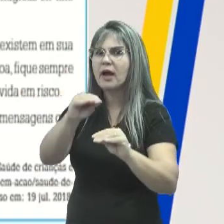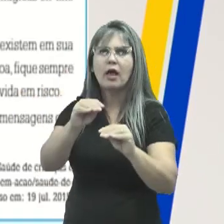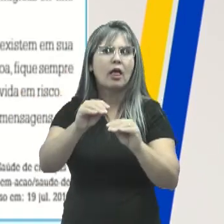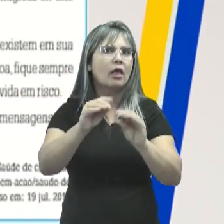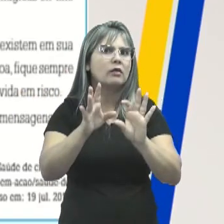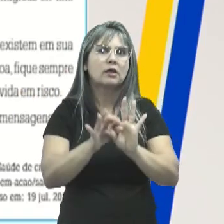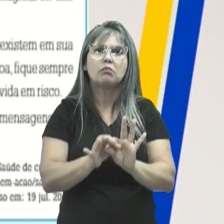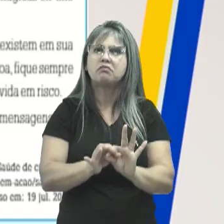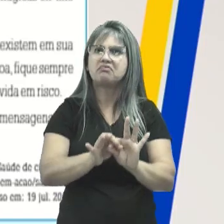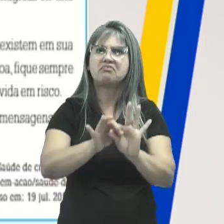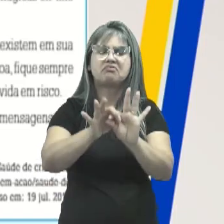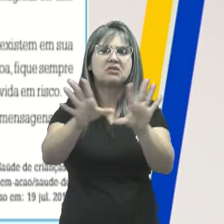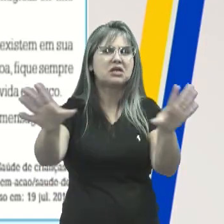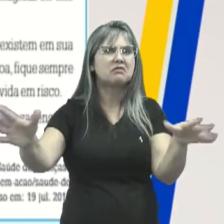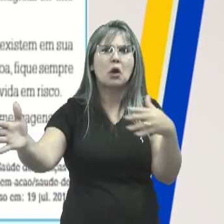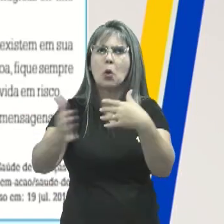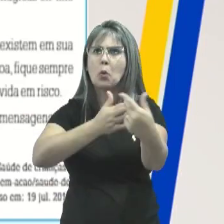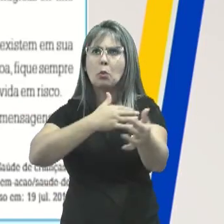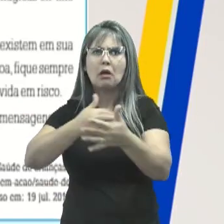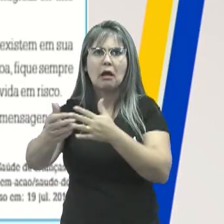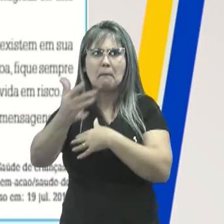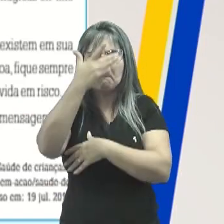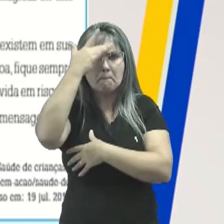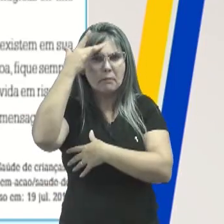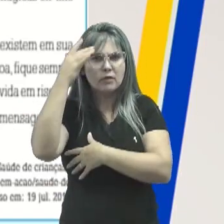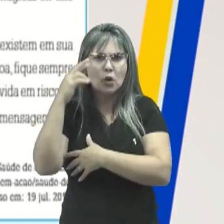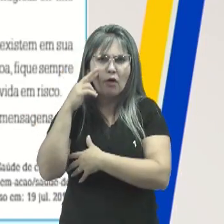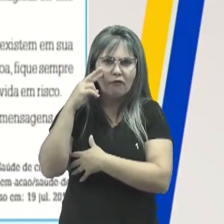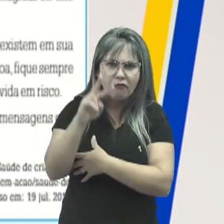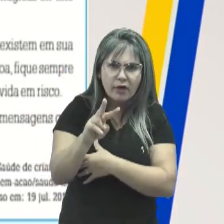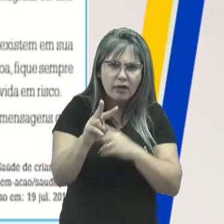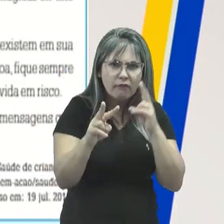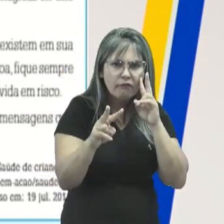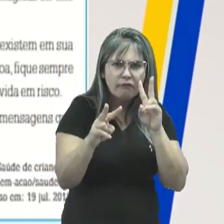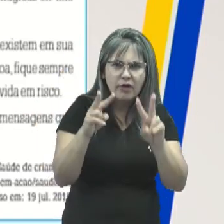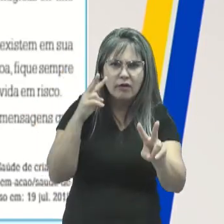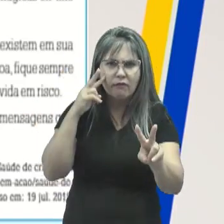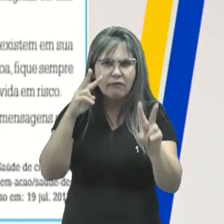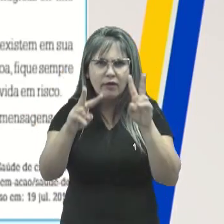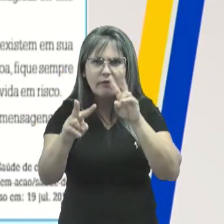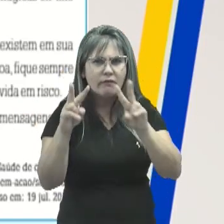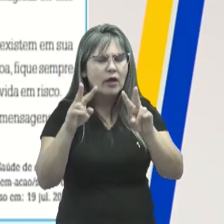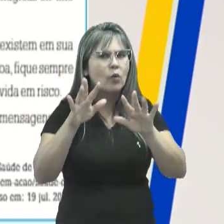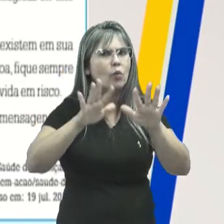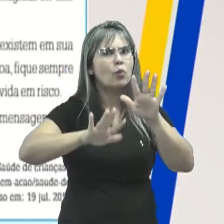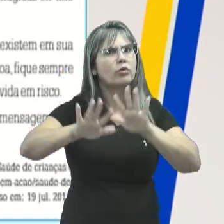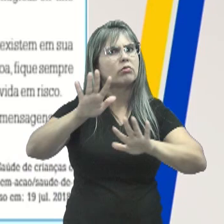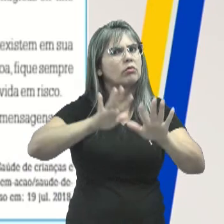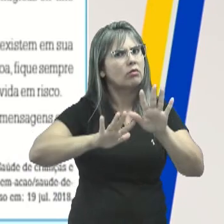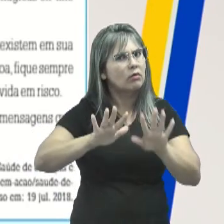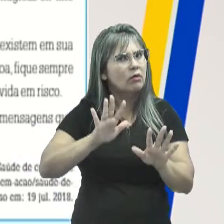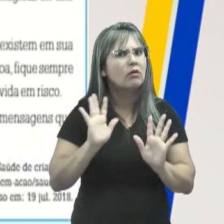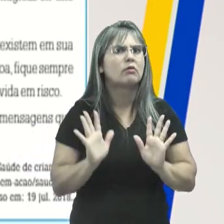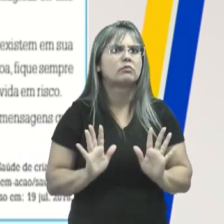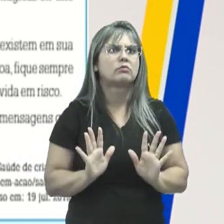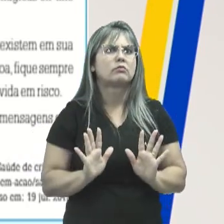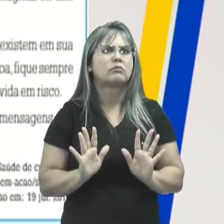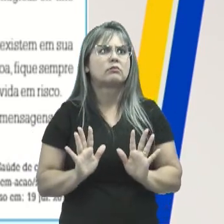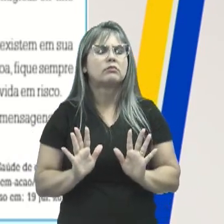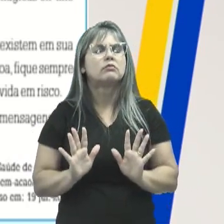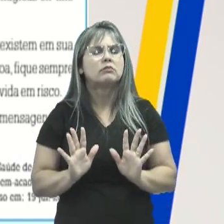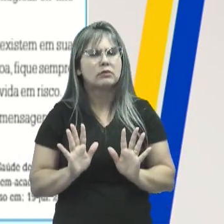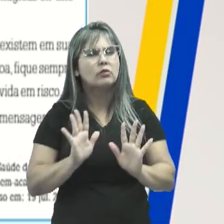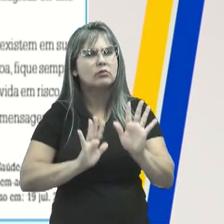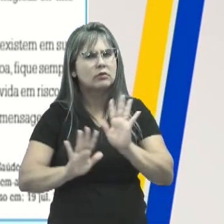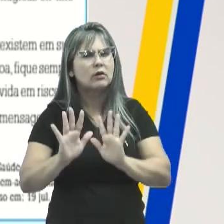Pessoas estranhas, assim, que você... Ah, eu vou adicionar só para ter números. Tome cuidado com isso. Isso pode provocar problemas ali